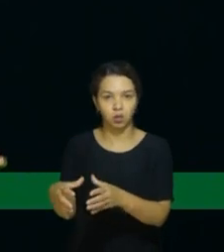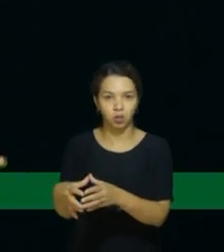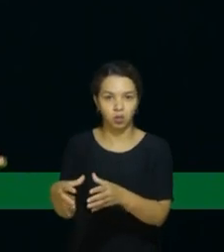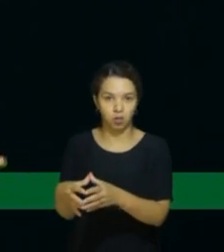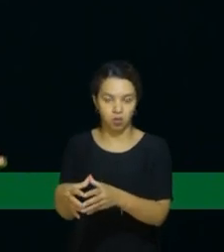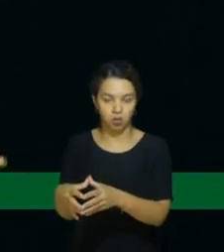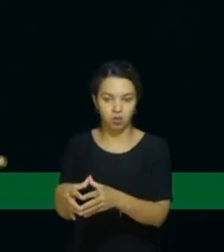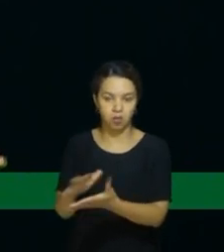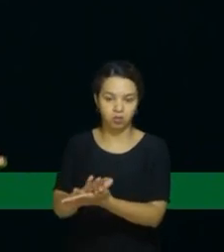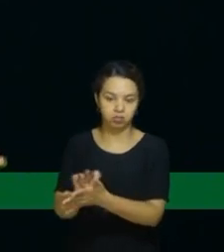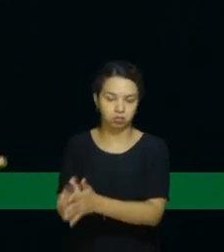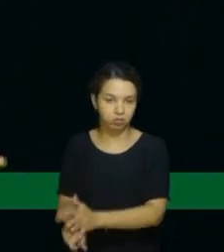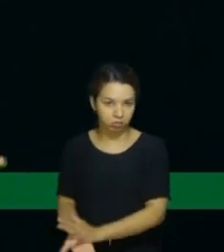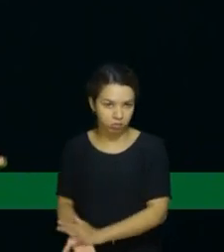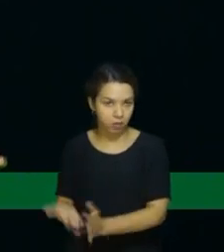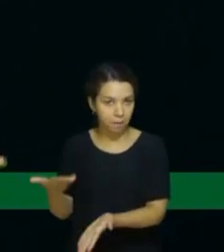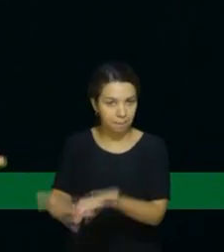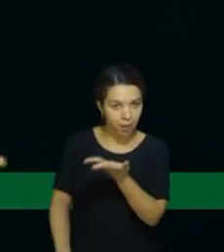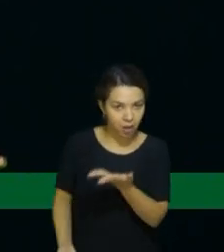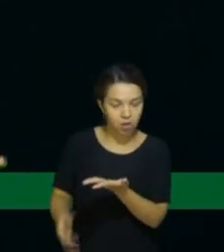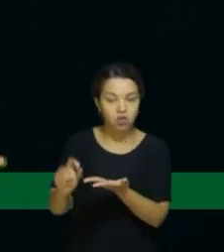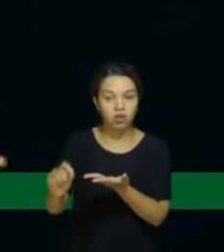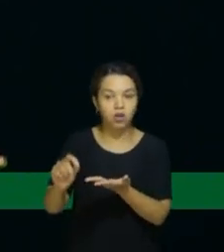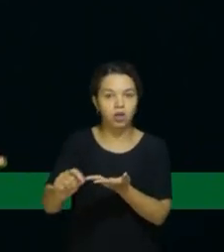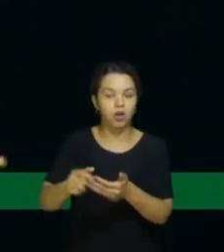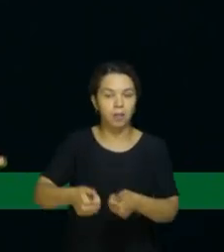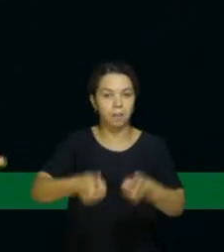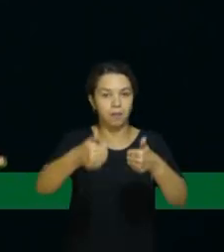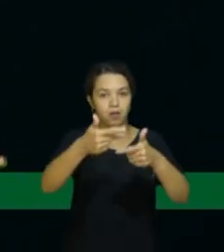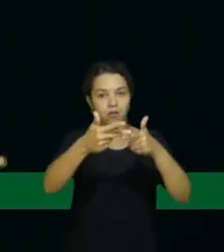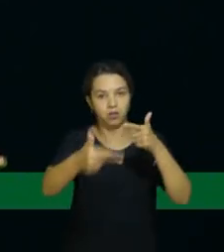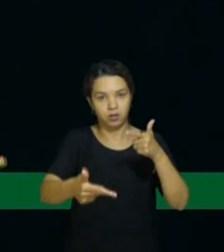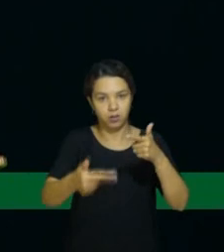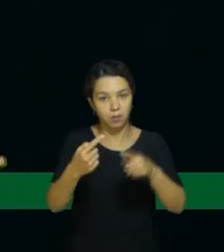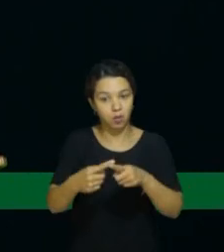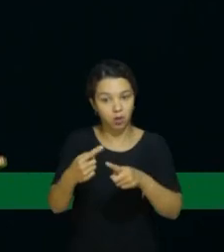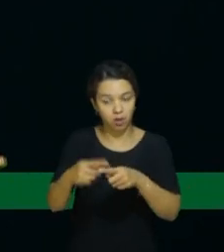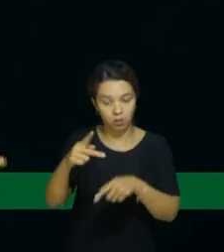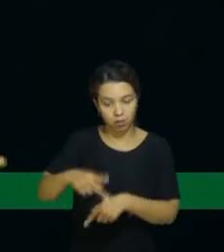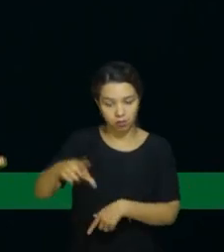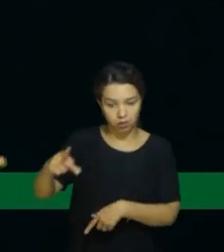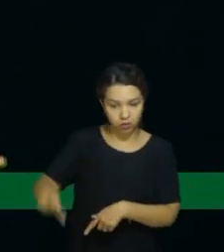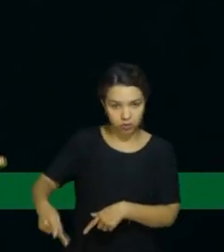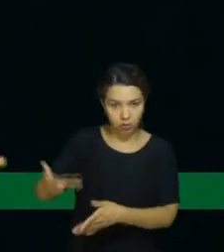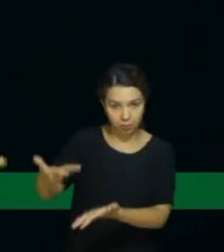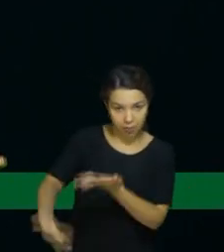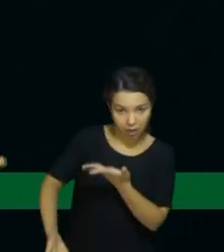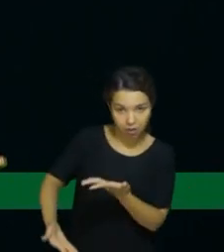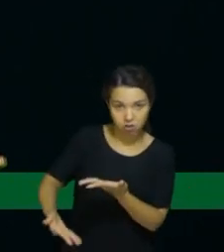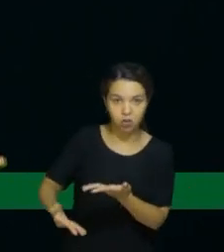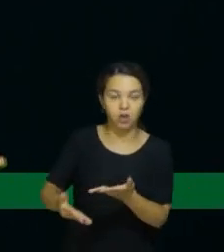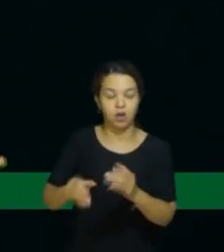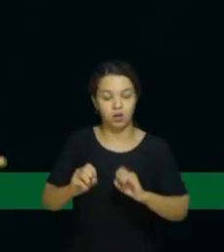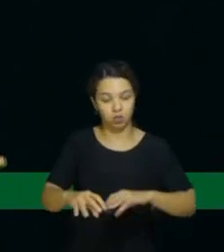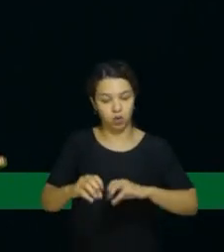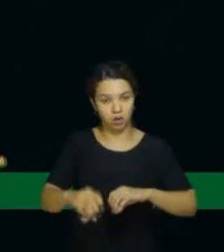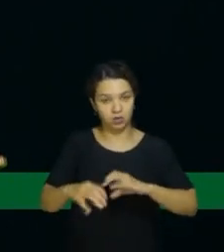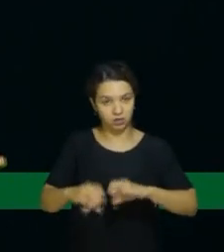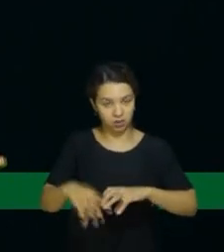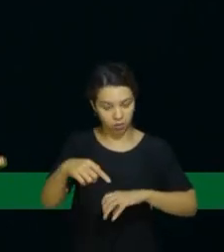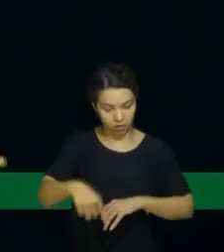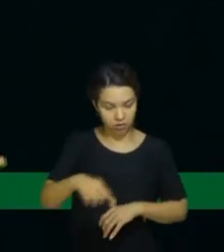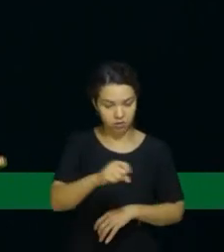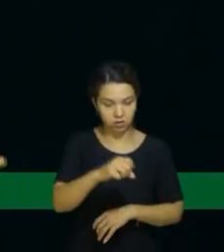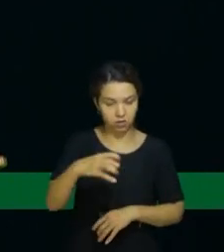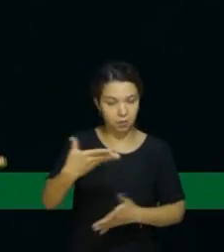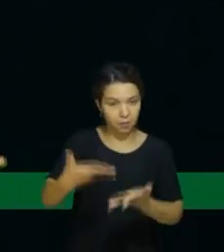vitorioso porque quando um professor é derrotado é a educação Catarinense que é derrotada esses professores vão